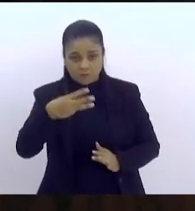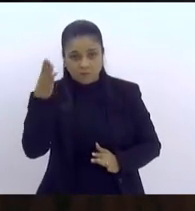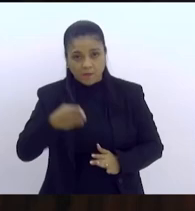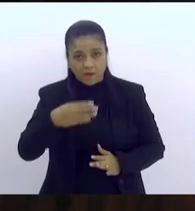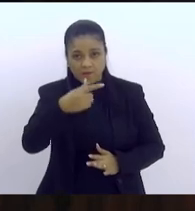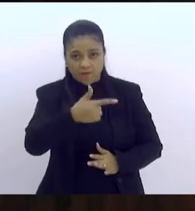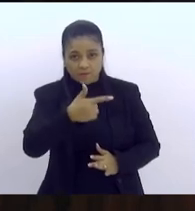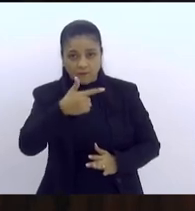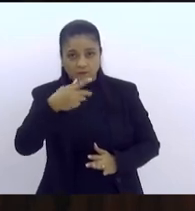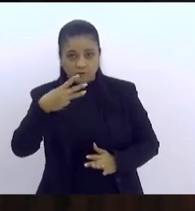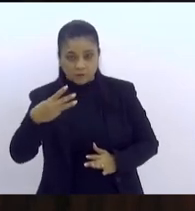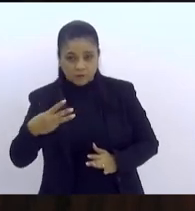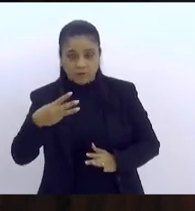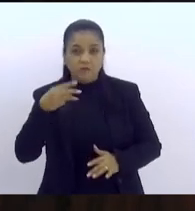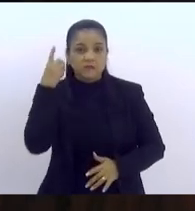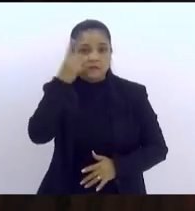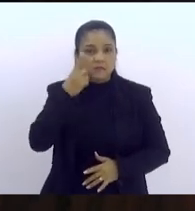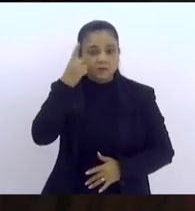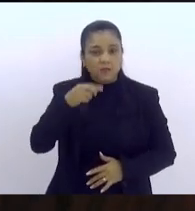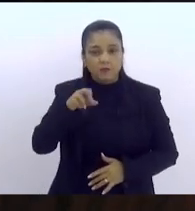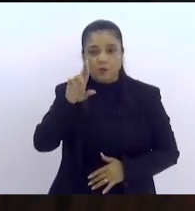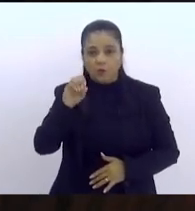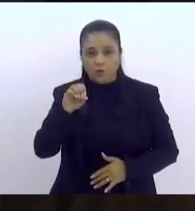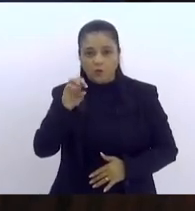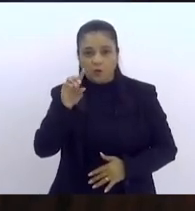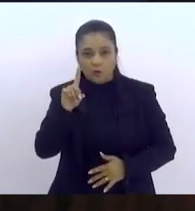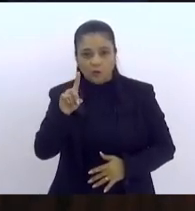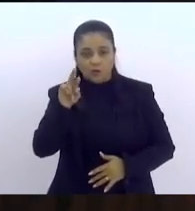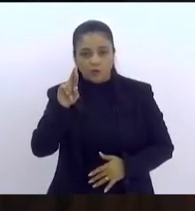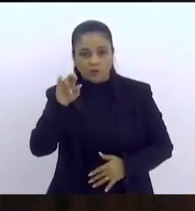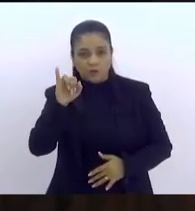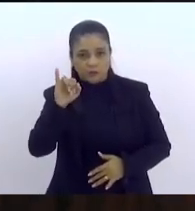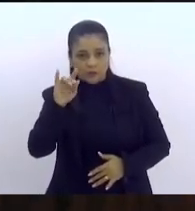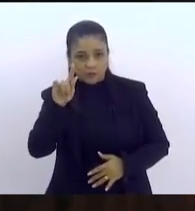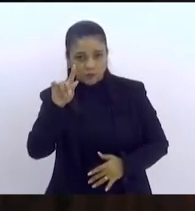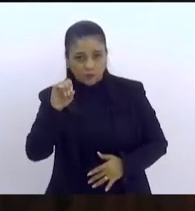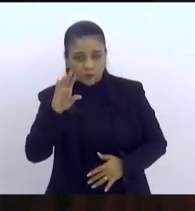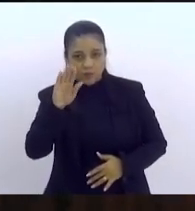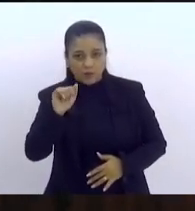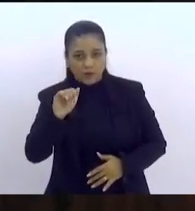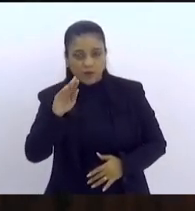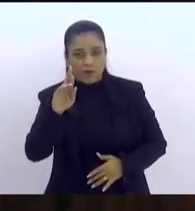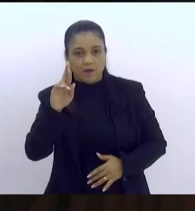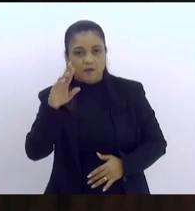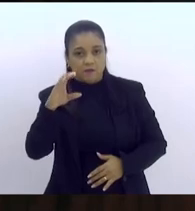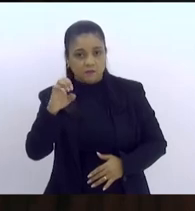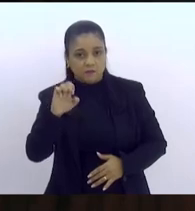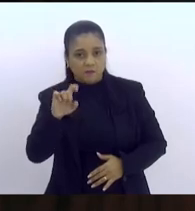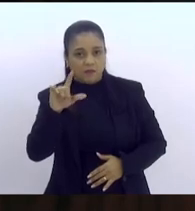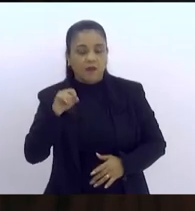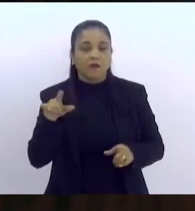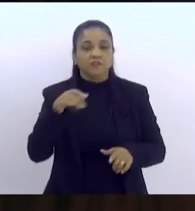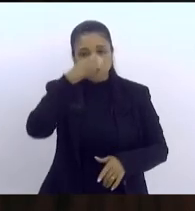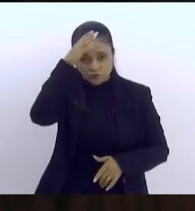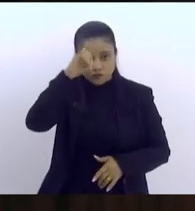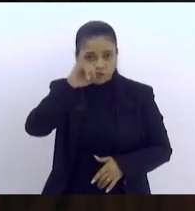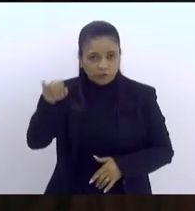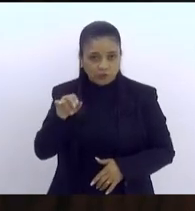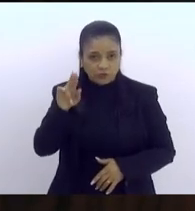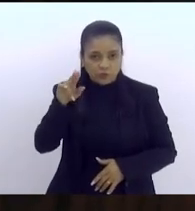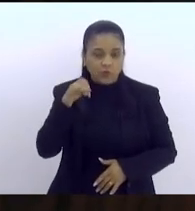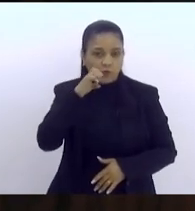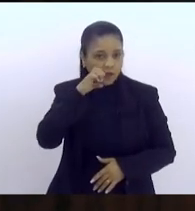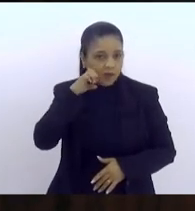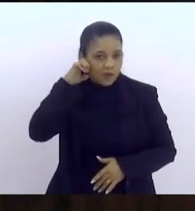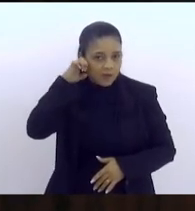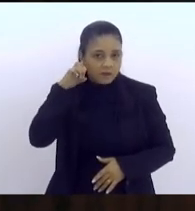1003/2023, de autoria do deputado Rodrigo Barcelar, Tia Ju, Célia Jordão, Érica Takimoto